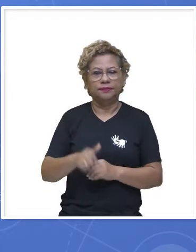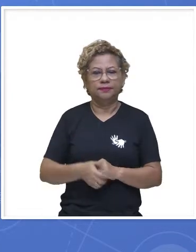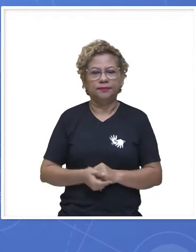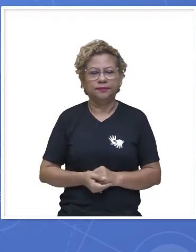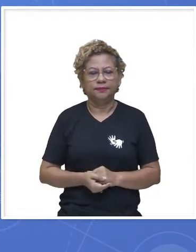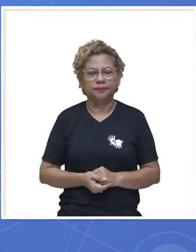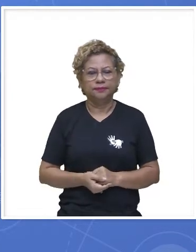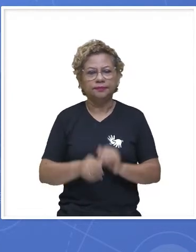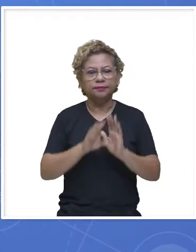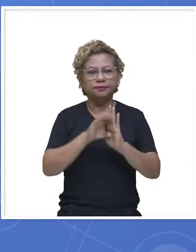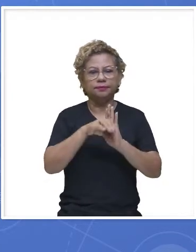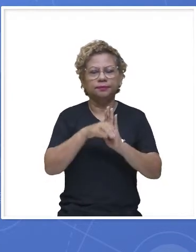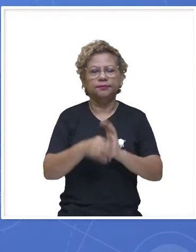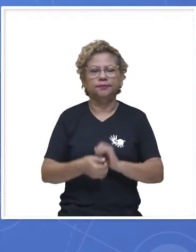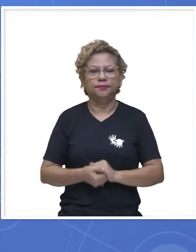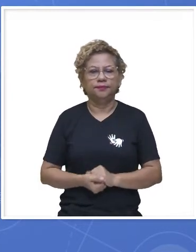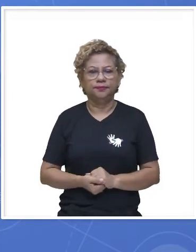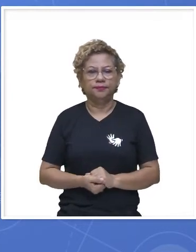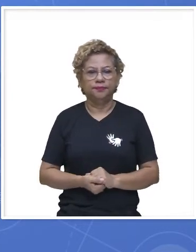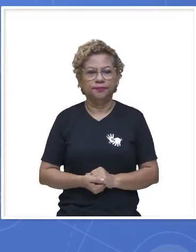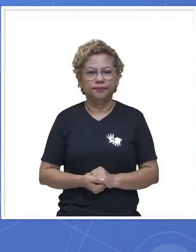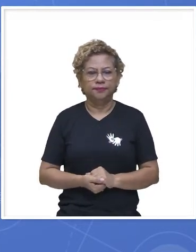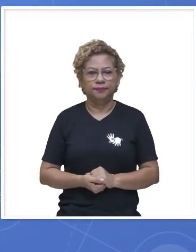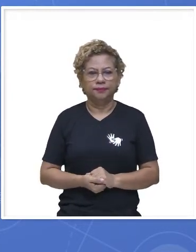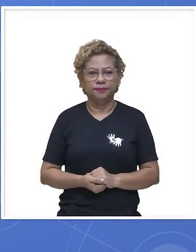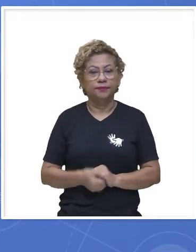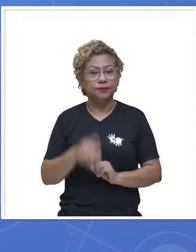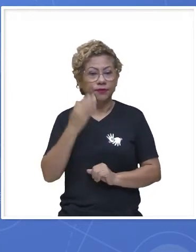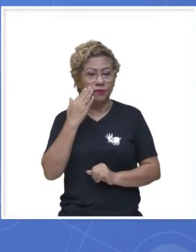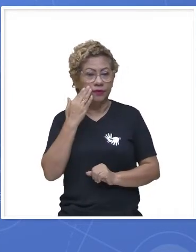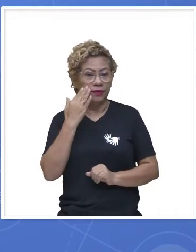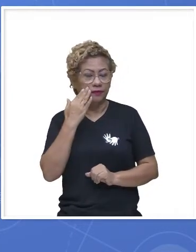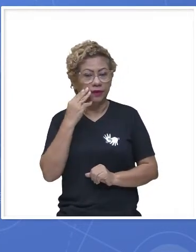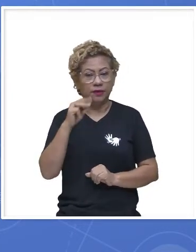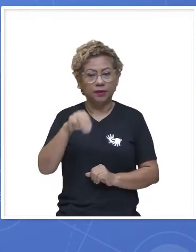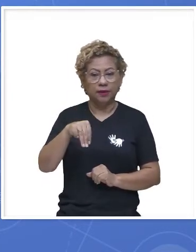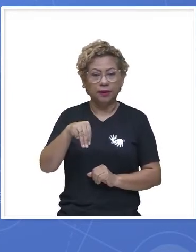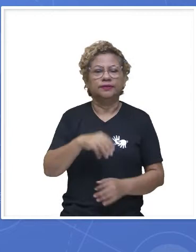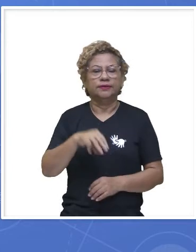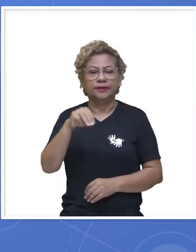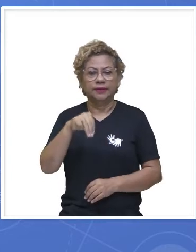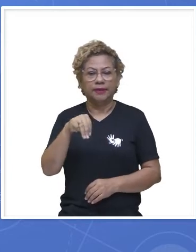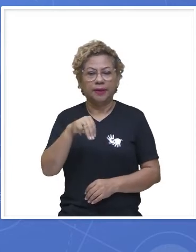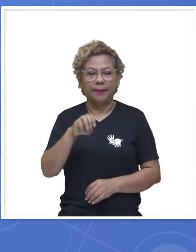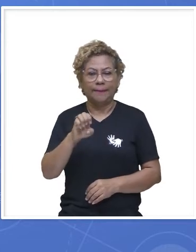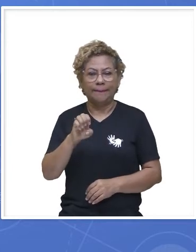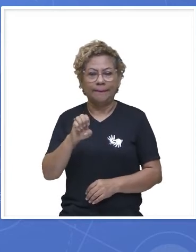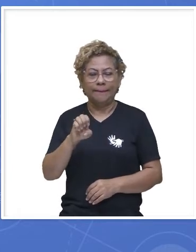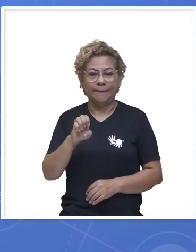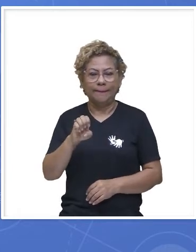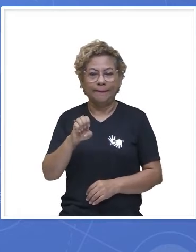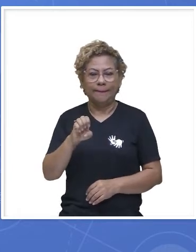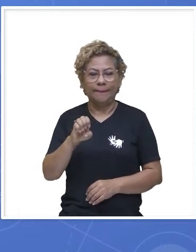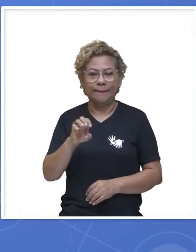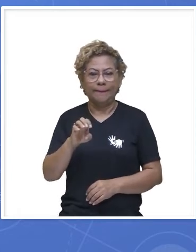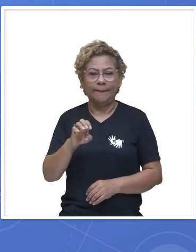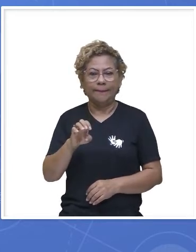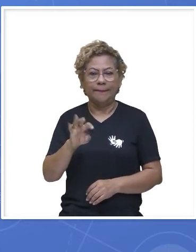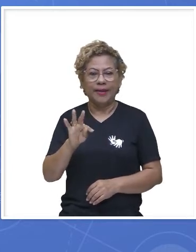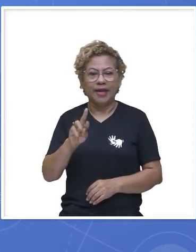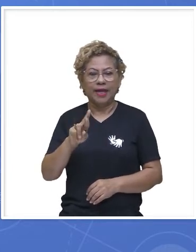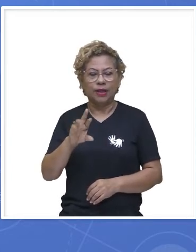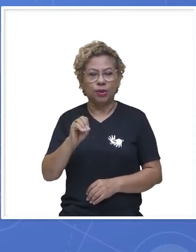e mediana, tá certo? Vamos estudar esses conceitos de medidas de tendência central. Tá?